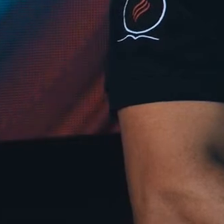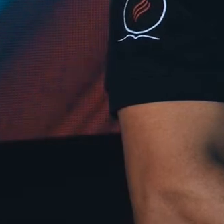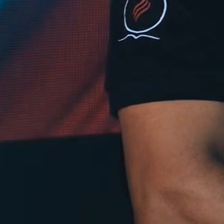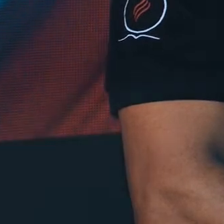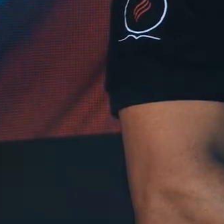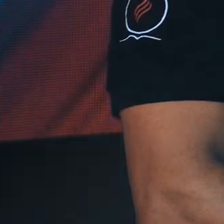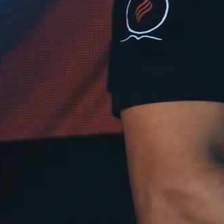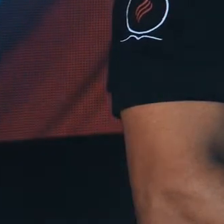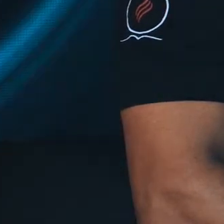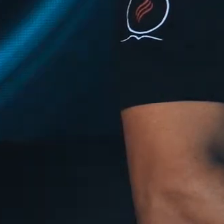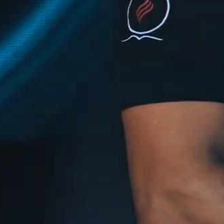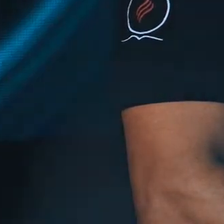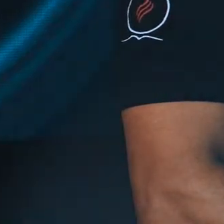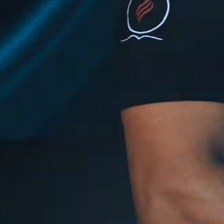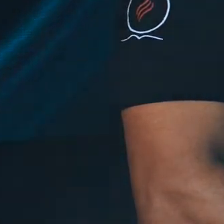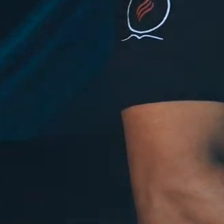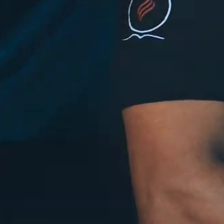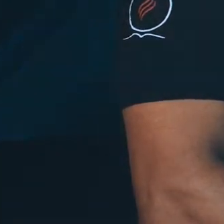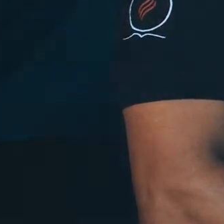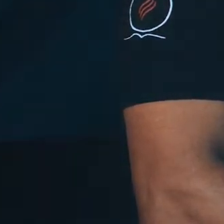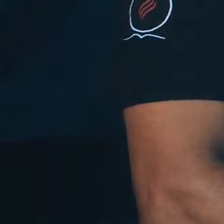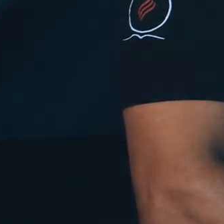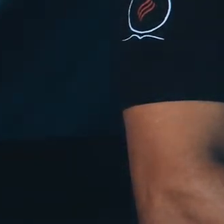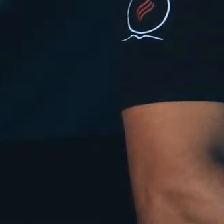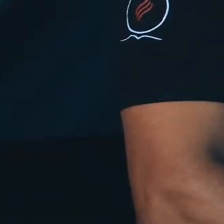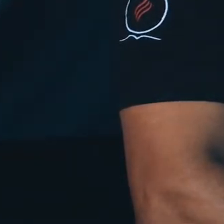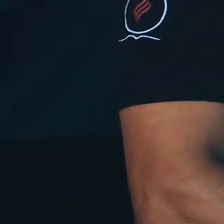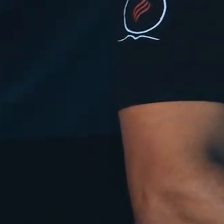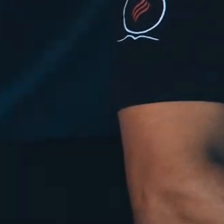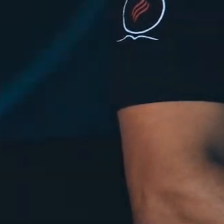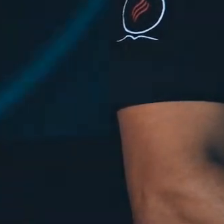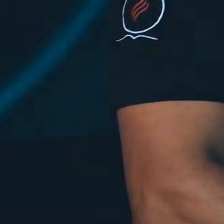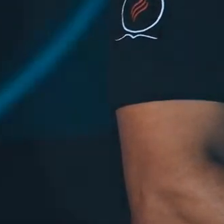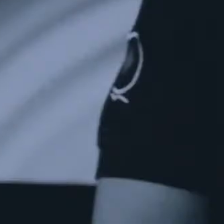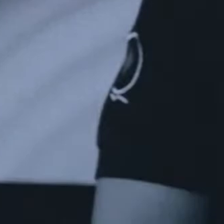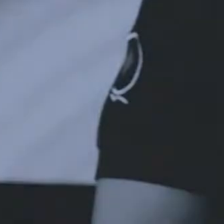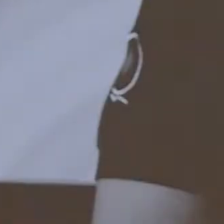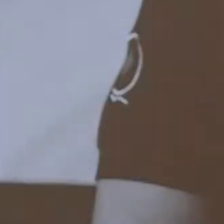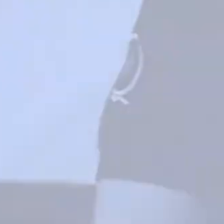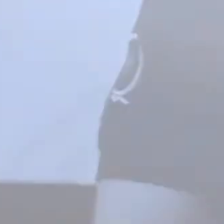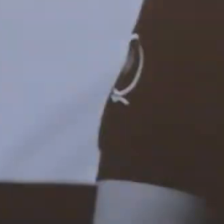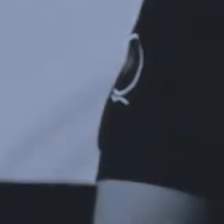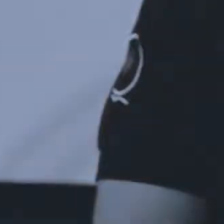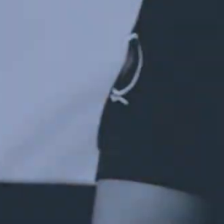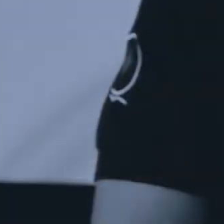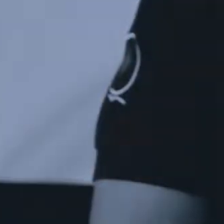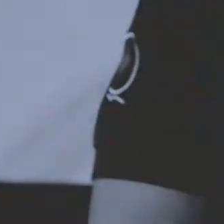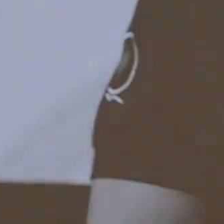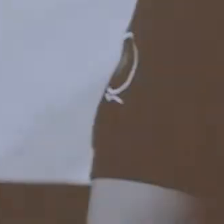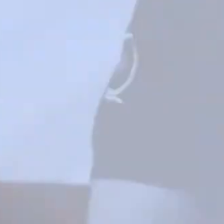siga nas nossas redes sociais, Facebook e no Instagram,